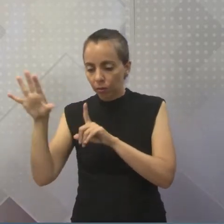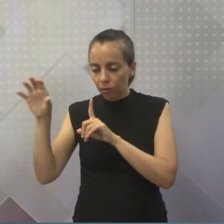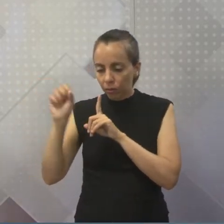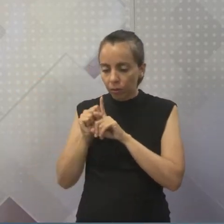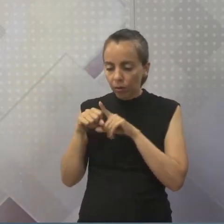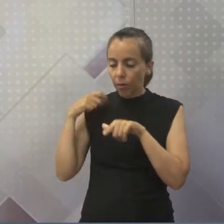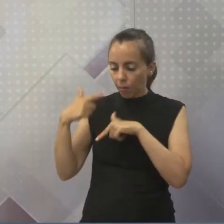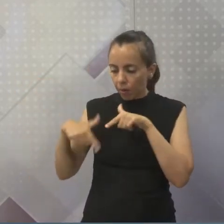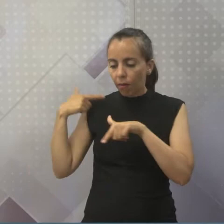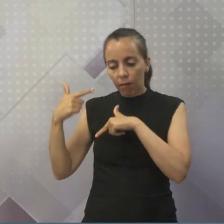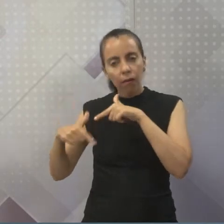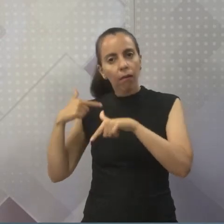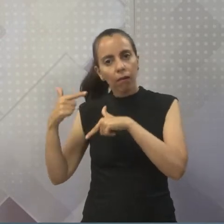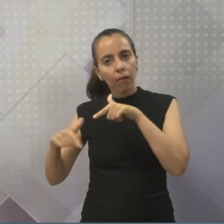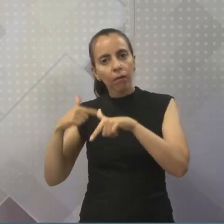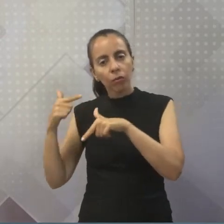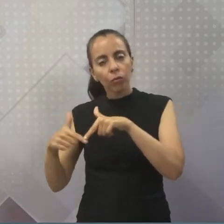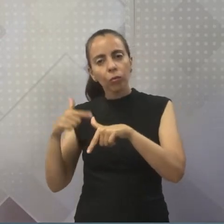seu trabalho,